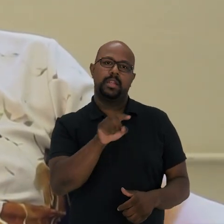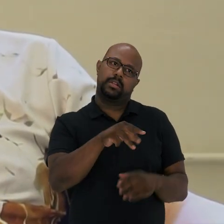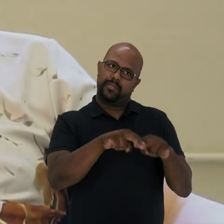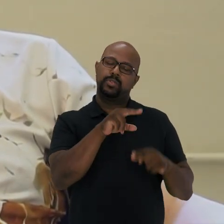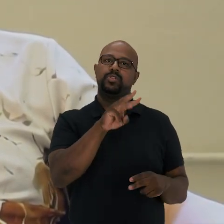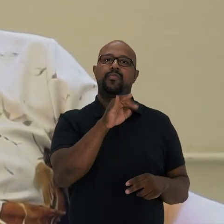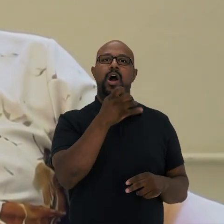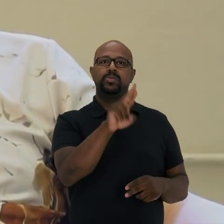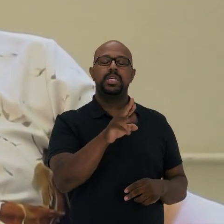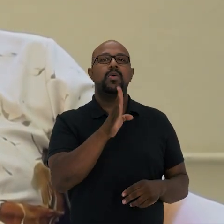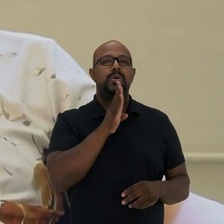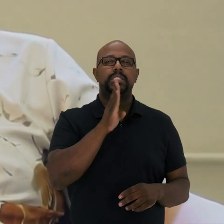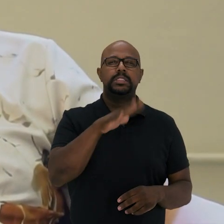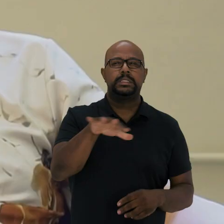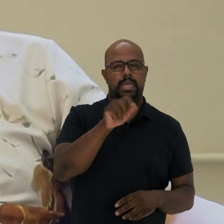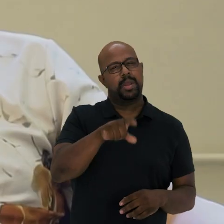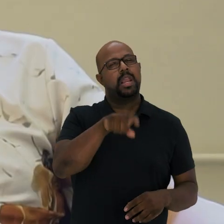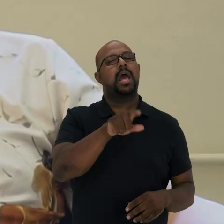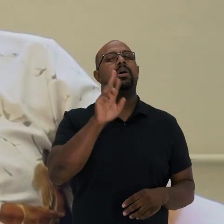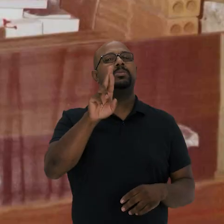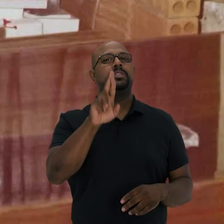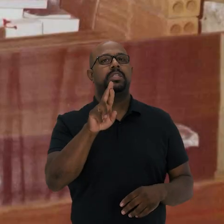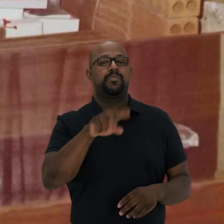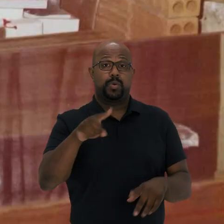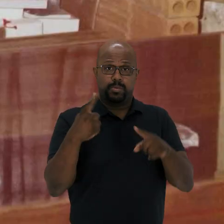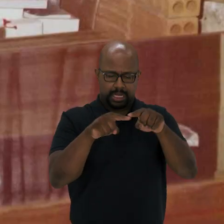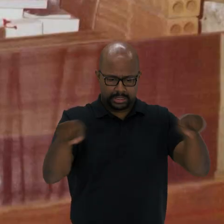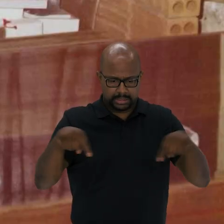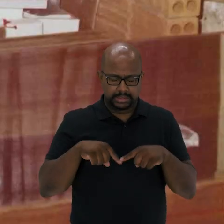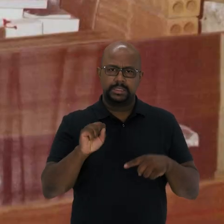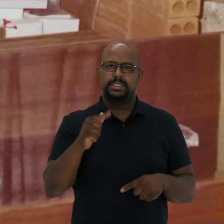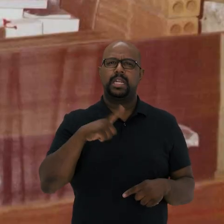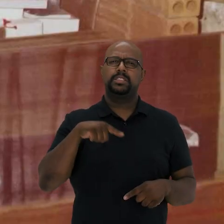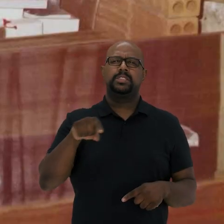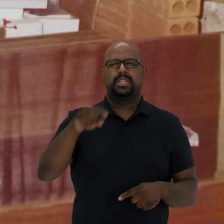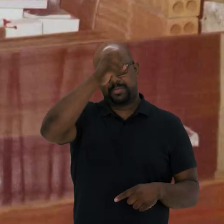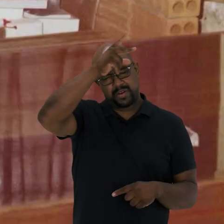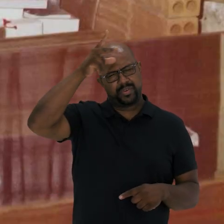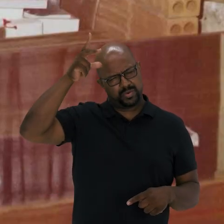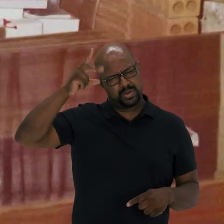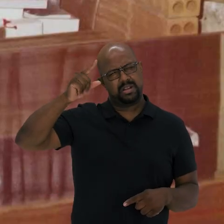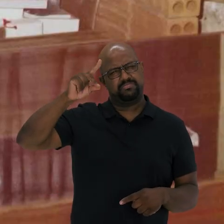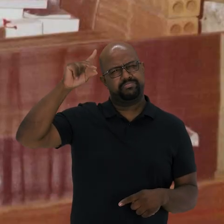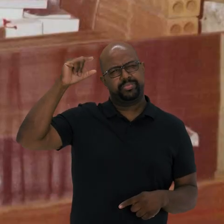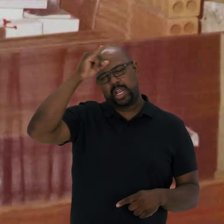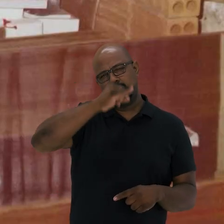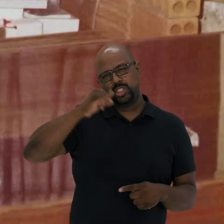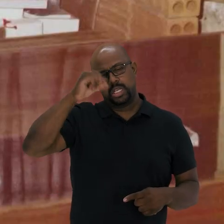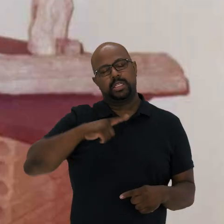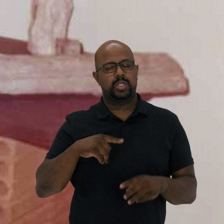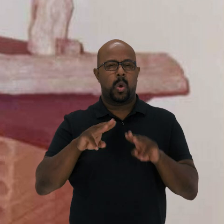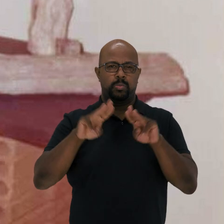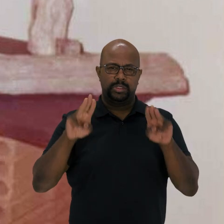do senhor Walter, eu conheci, então, na época, ele era o responsável por uma sala que existia na prefeitura antiga lá, que ele